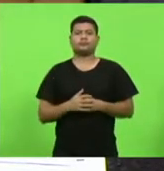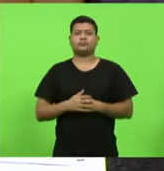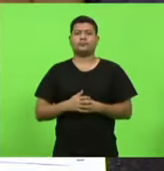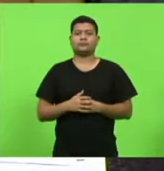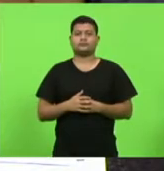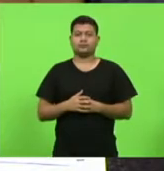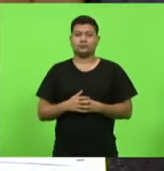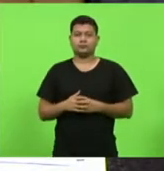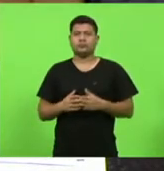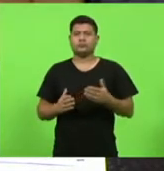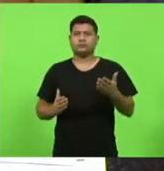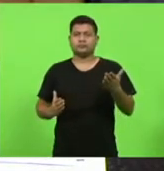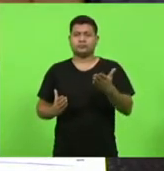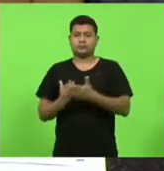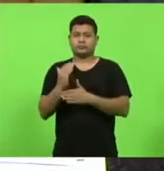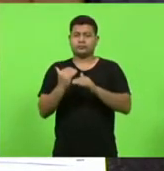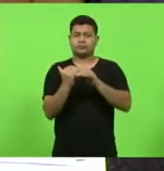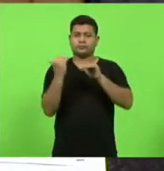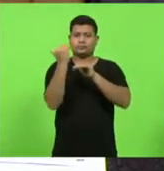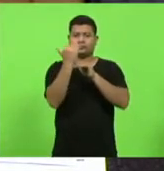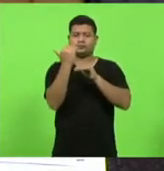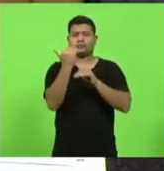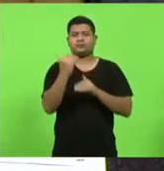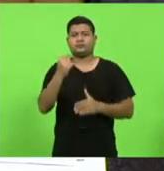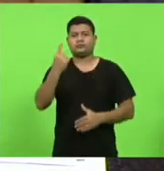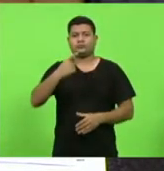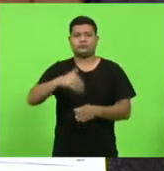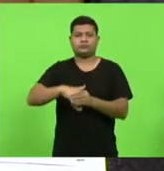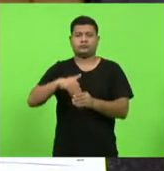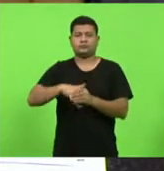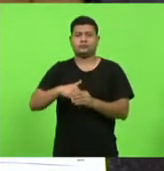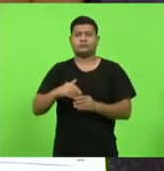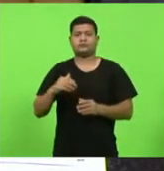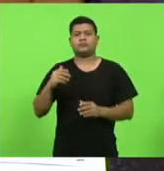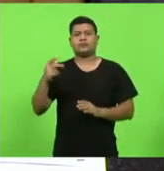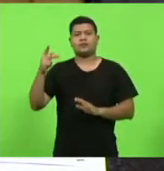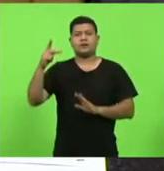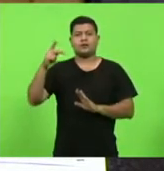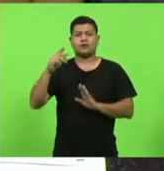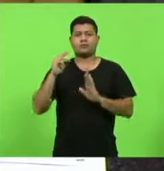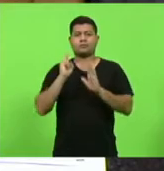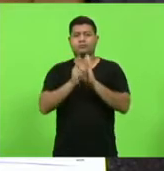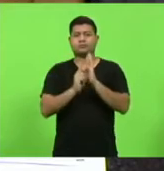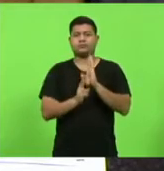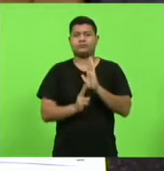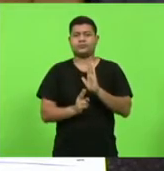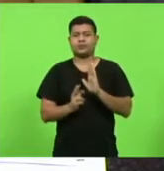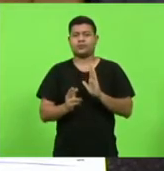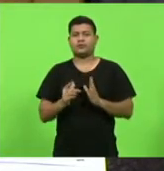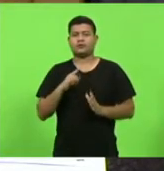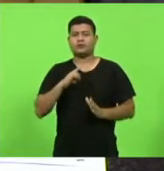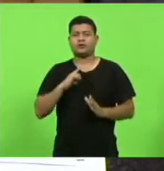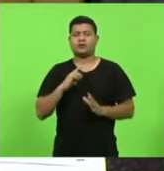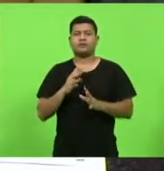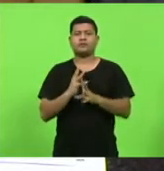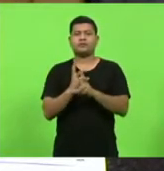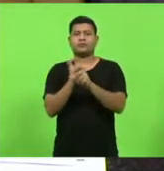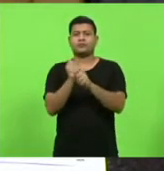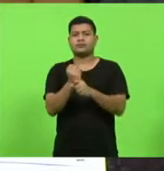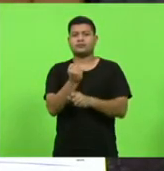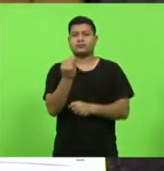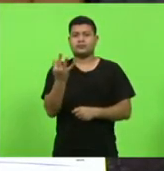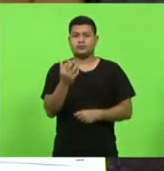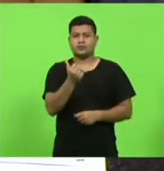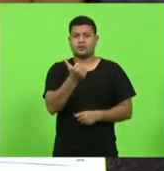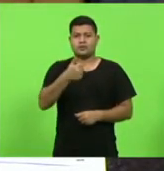Após aprovado, por maioria em turno único, pelo processo nominal, obtendo a seguinte votação, 17 votos